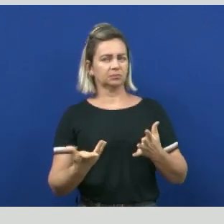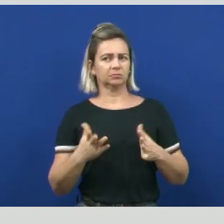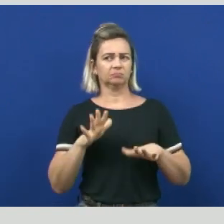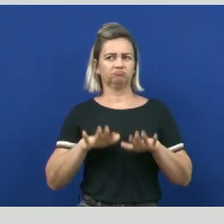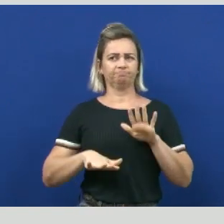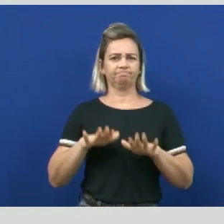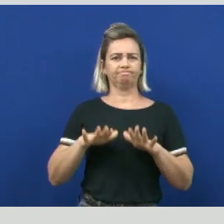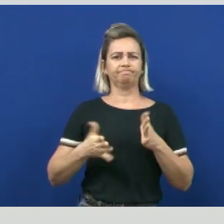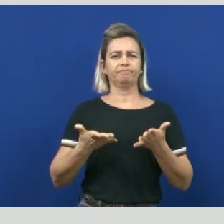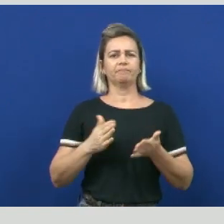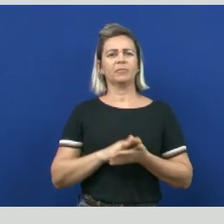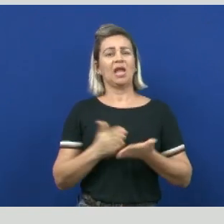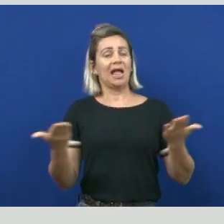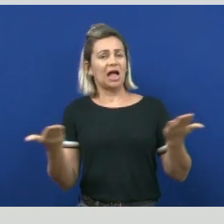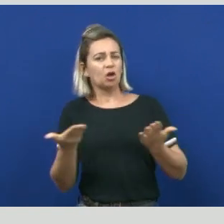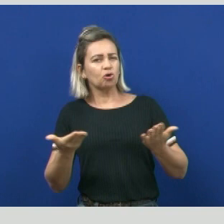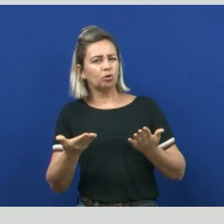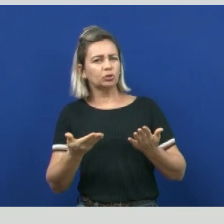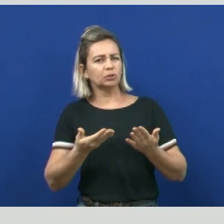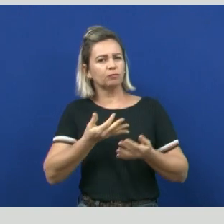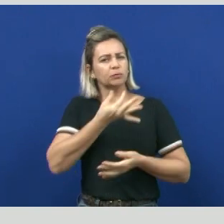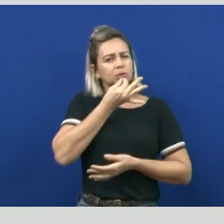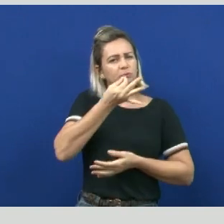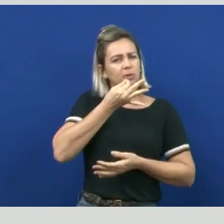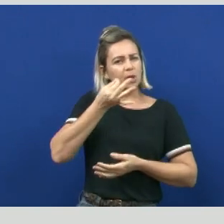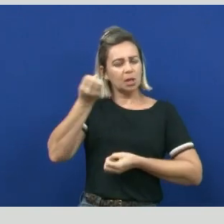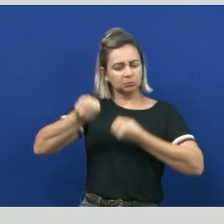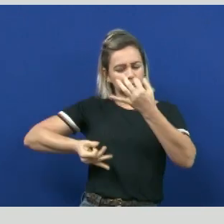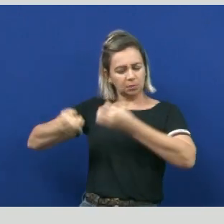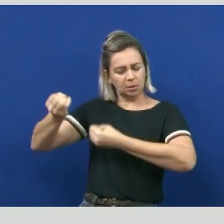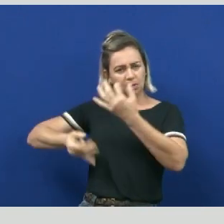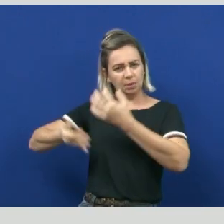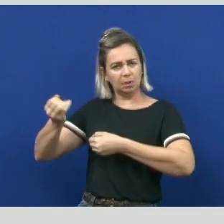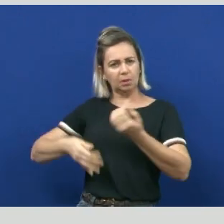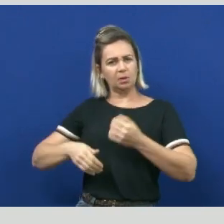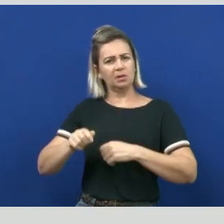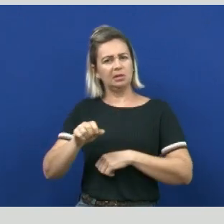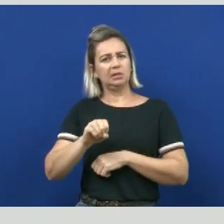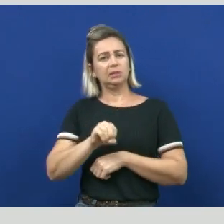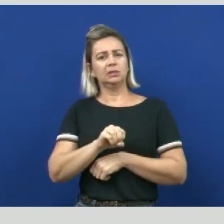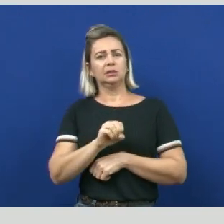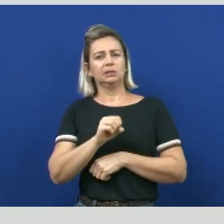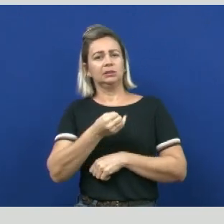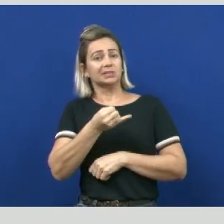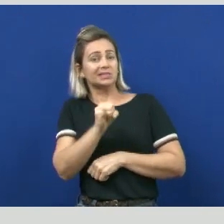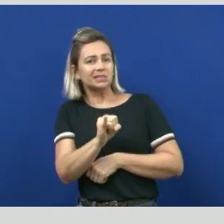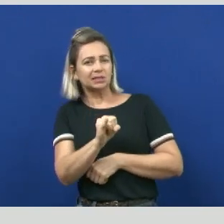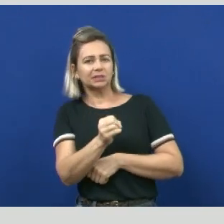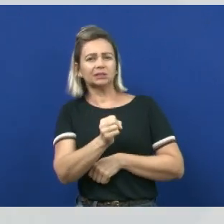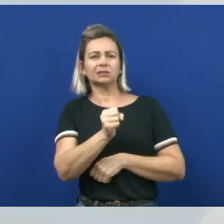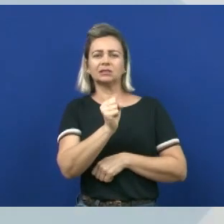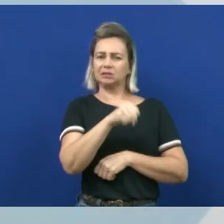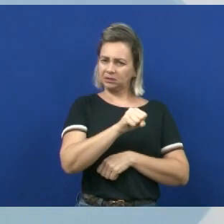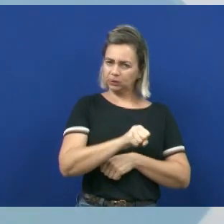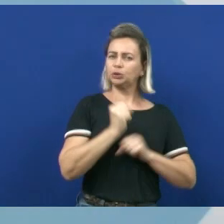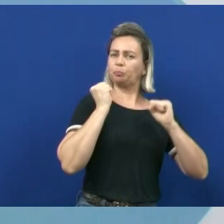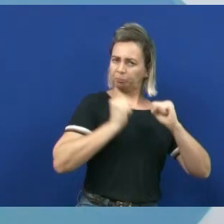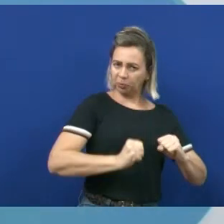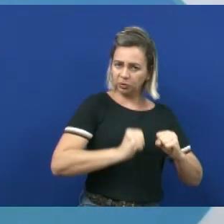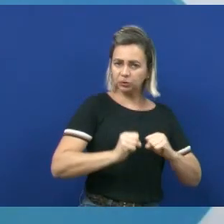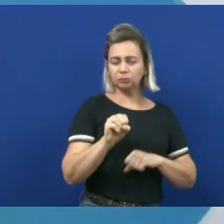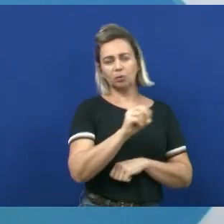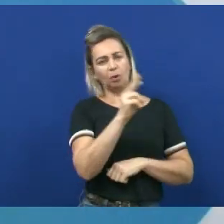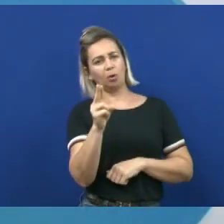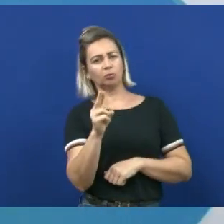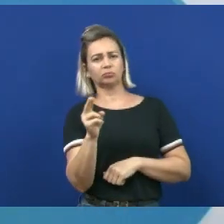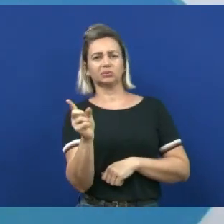vai elaborar argumentos, no caso a favor e contra a inclusão dos vírus na categoria dos seres vivos.